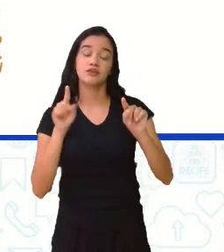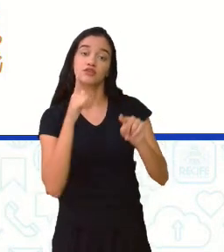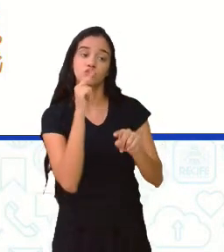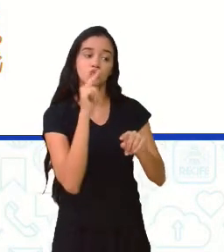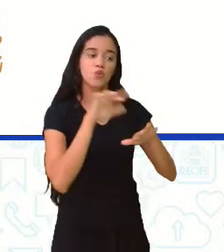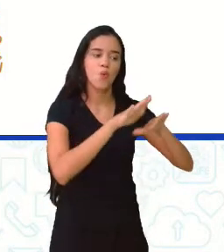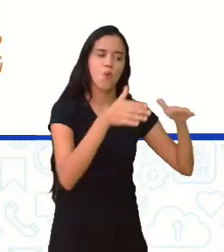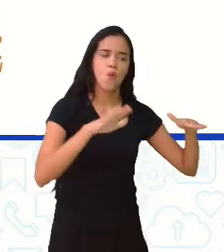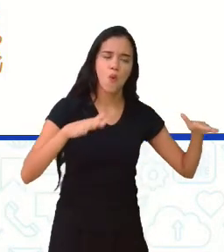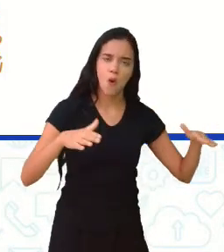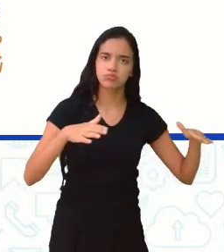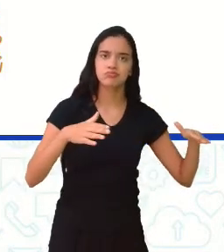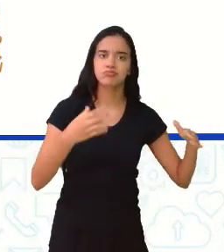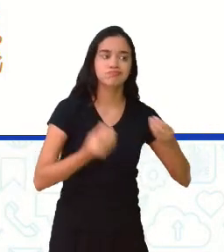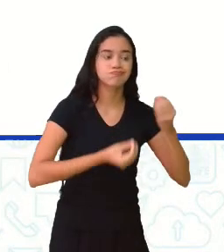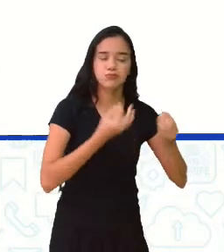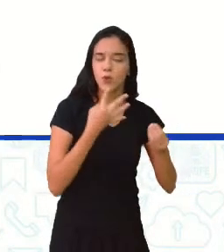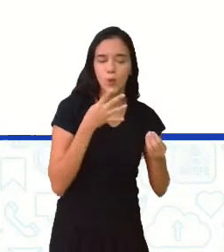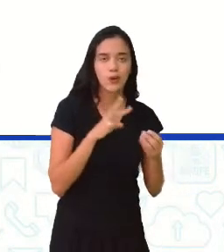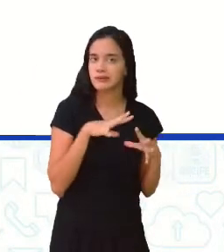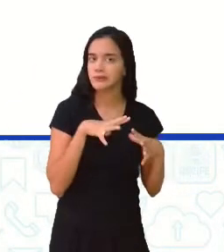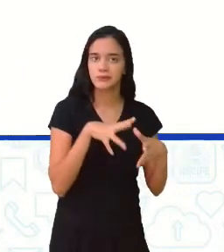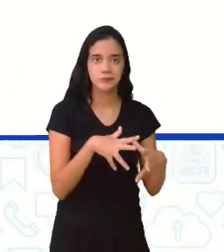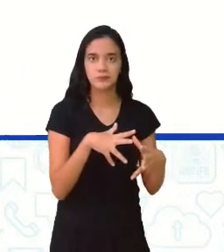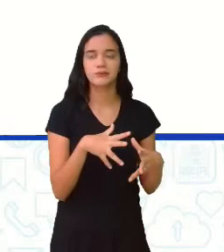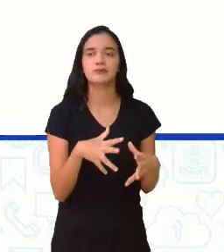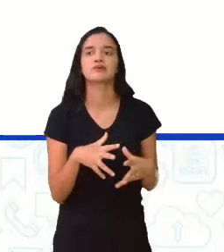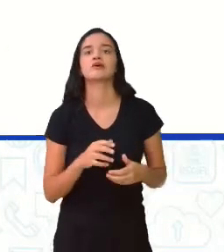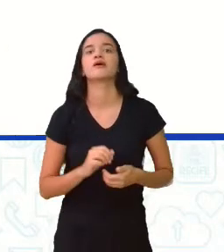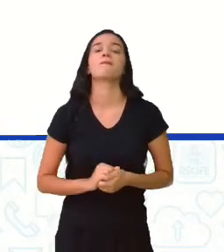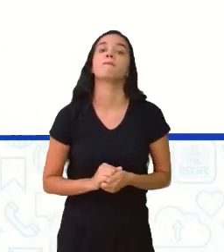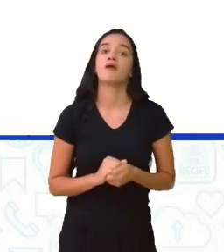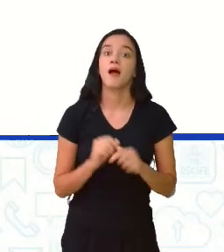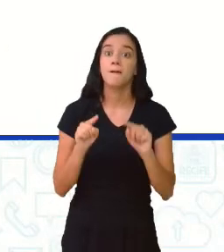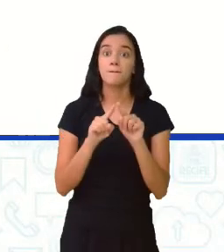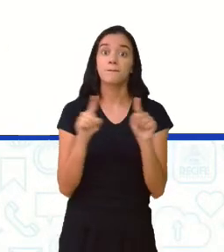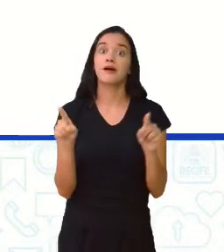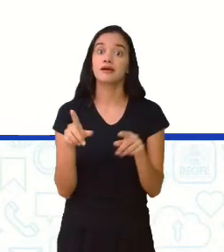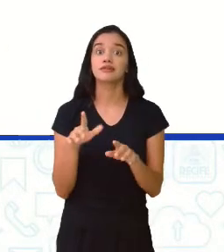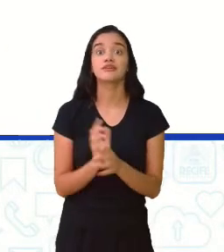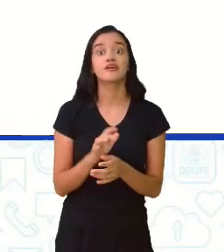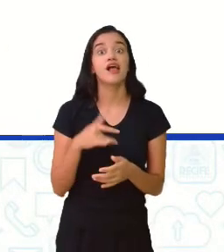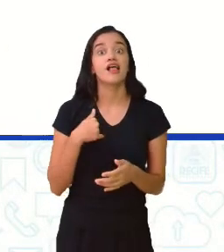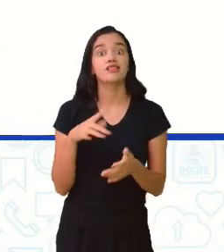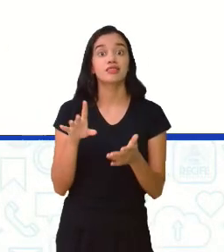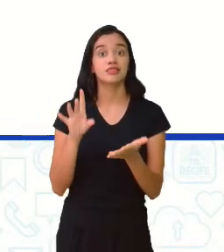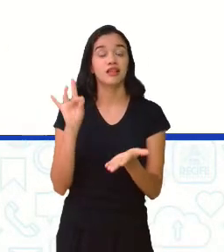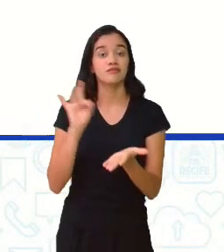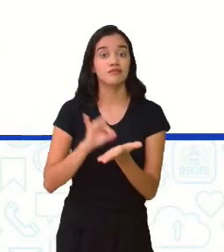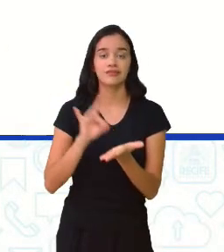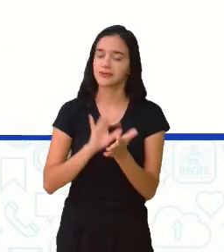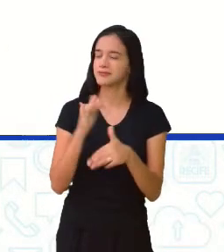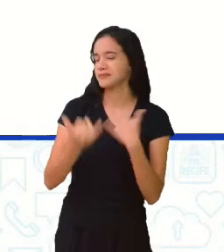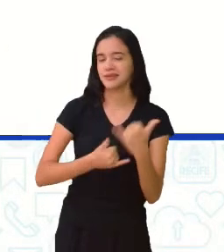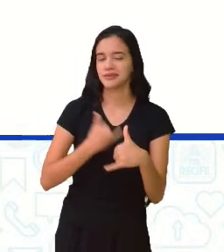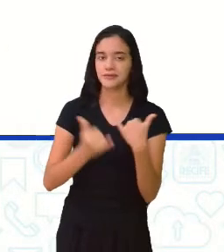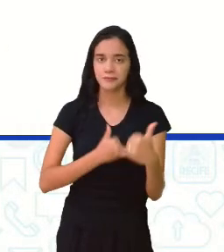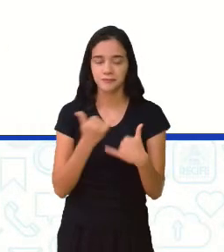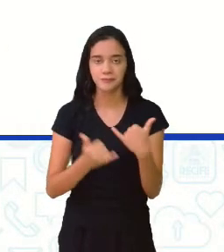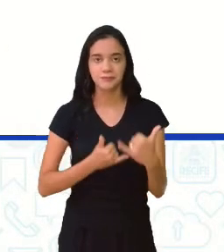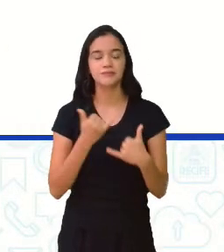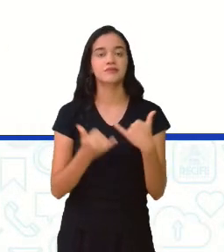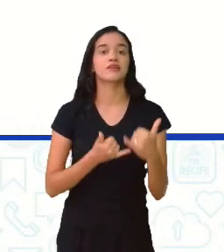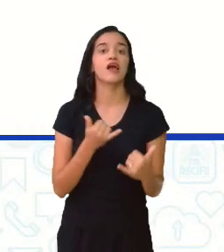aí pensando que o filme do Aquaman era de super-herói, mas na verdade é um documentário. Brincadeiras à parte,